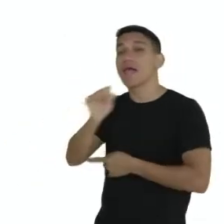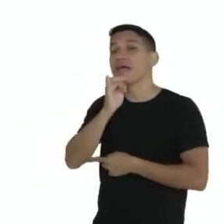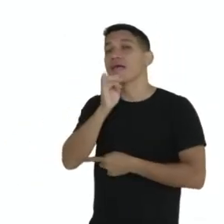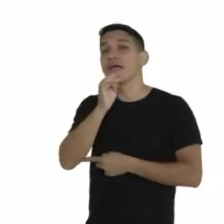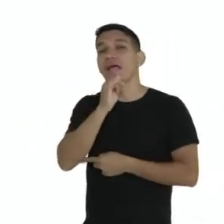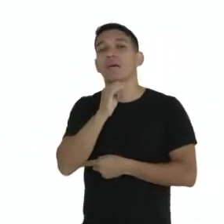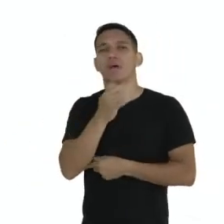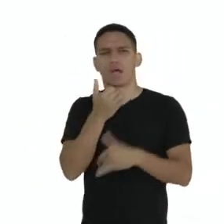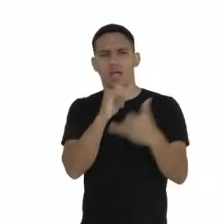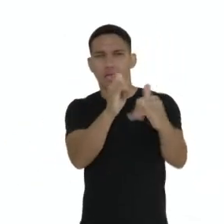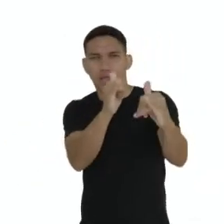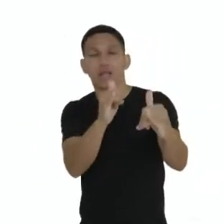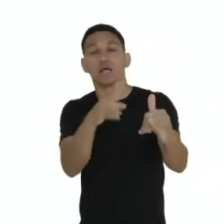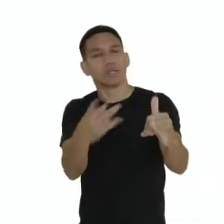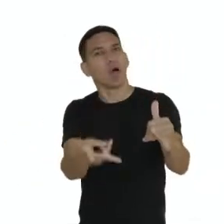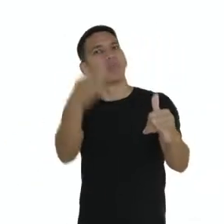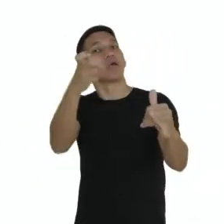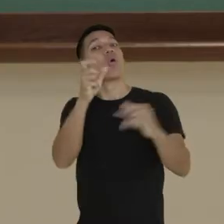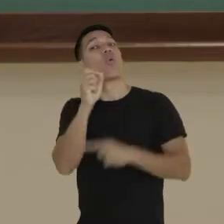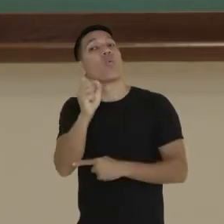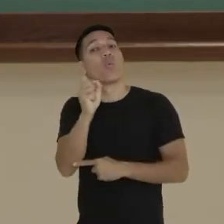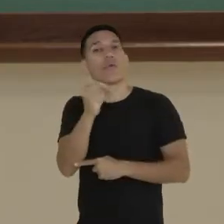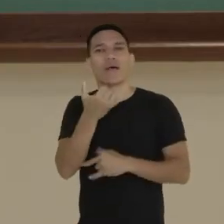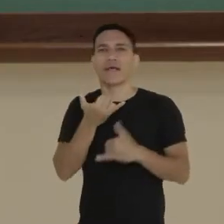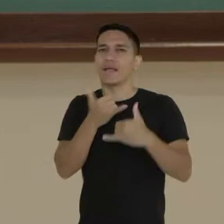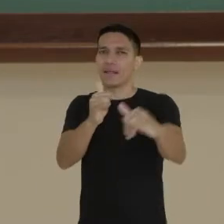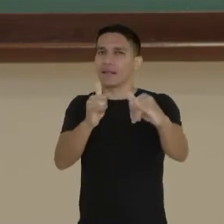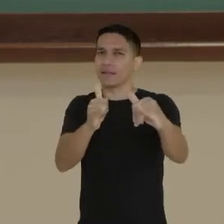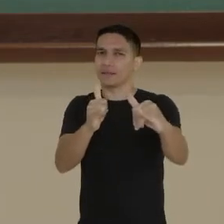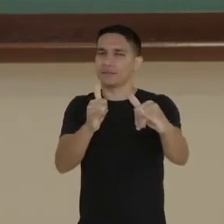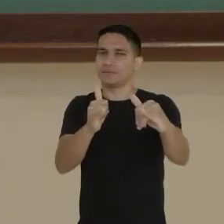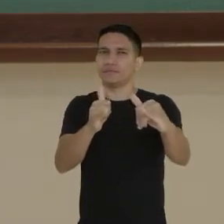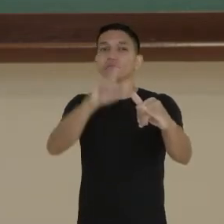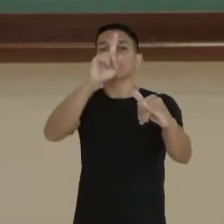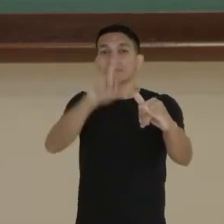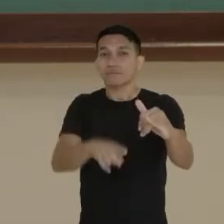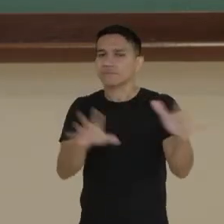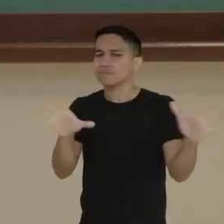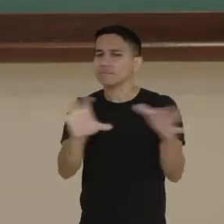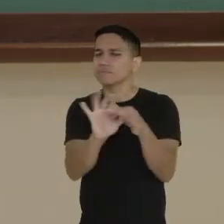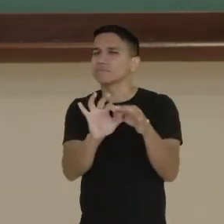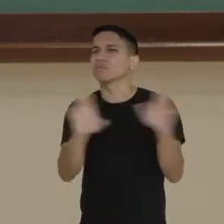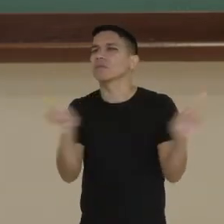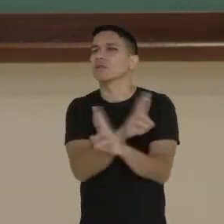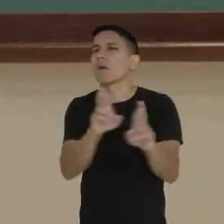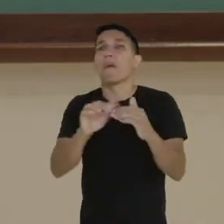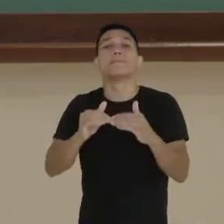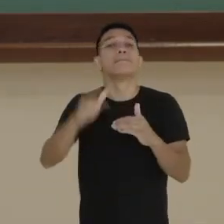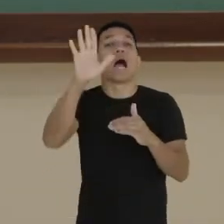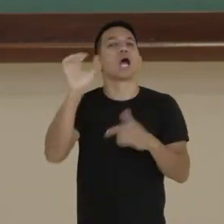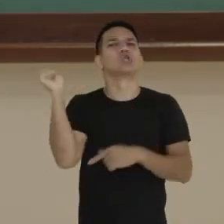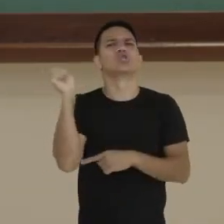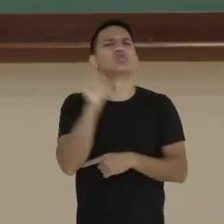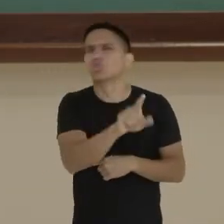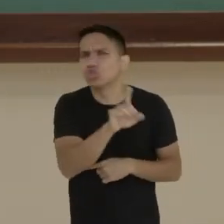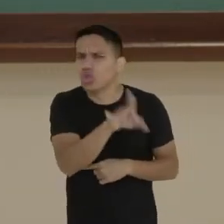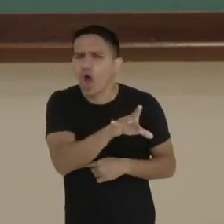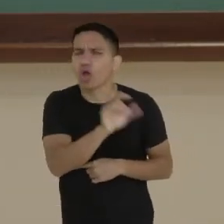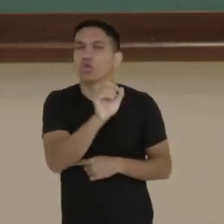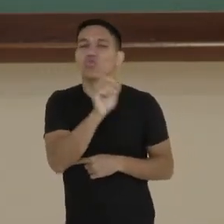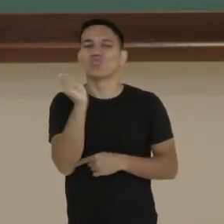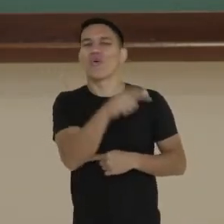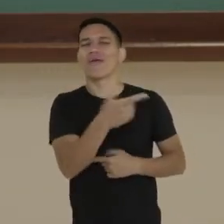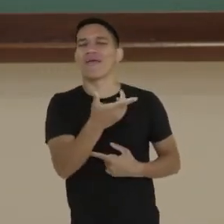Então, percebam que energia é algo muito além de eletricidade e